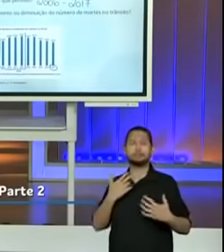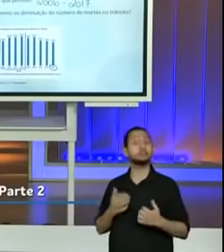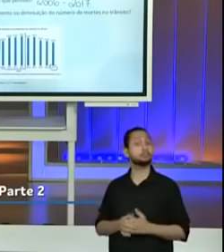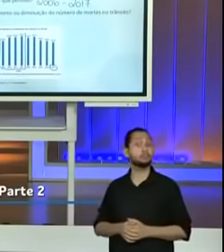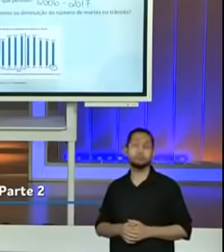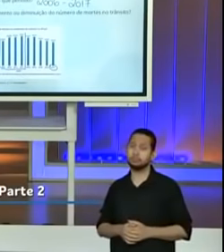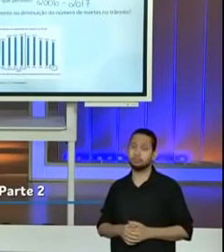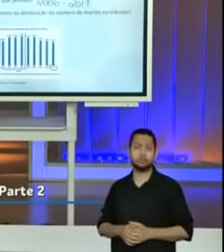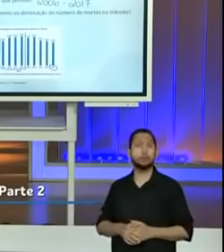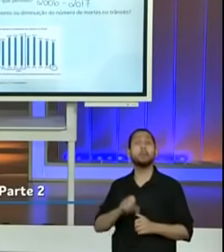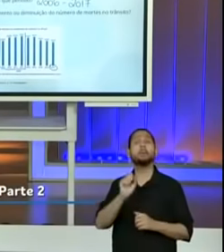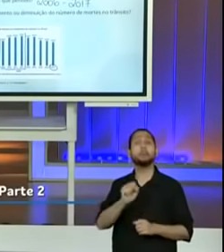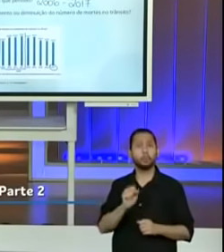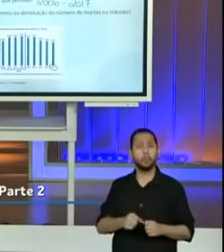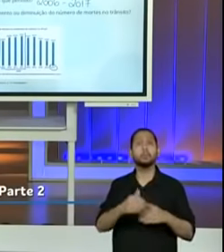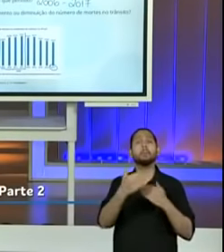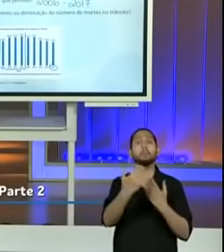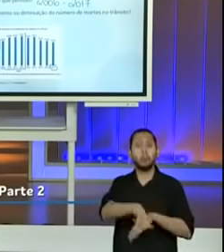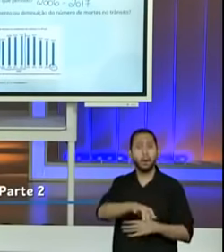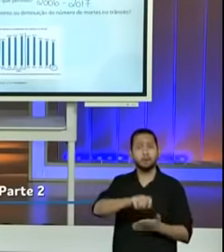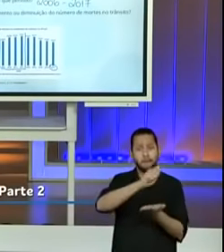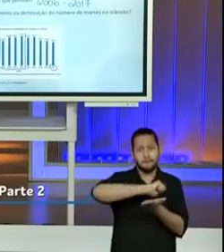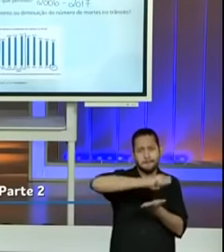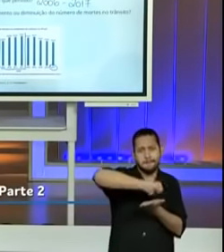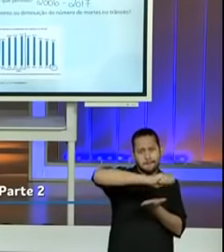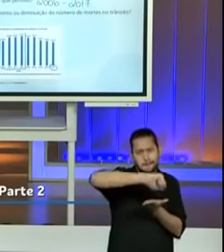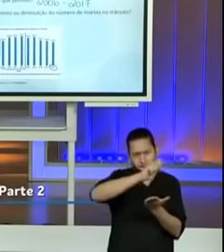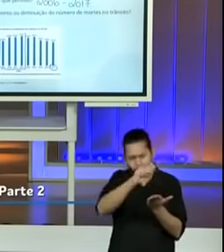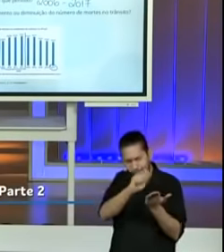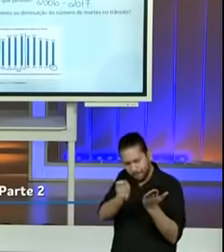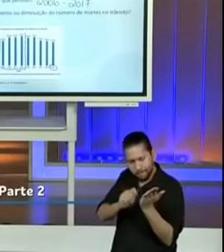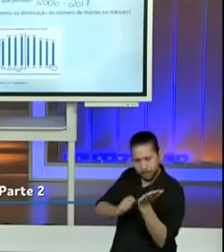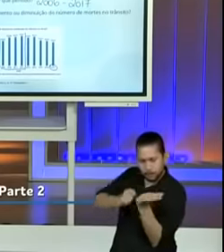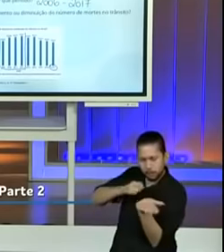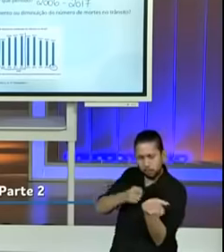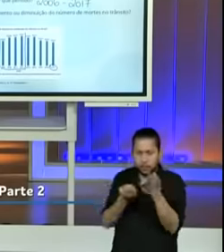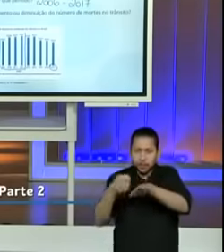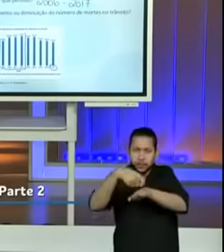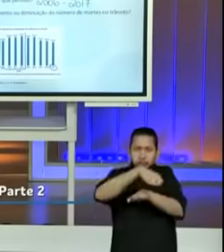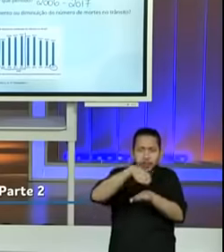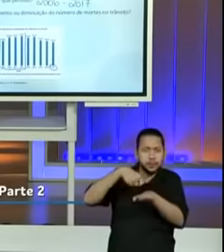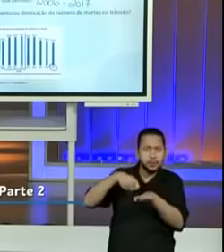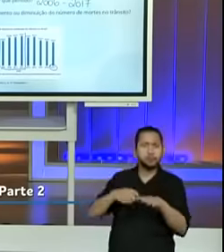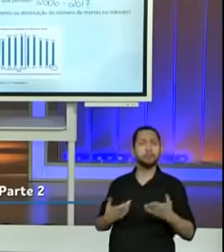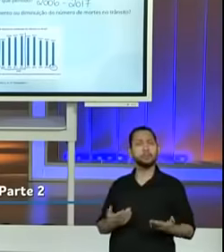receio. Pode escrever na prova? Pode escrever na prova. Ela é sua,